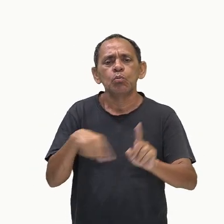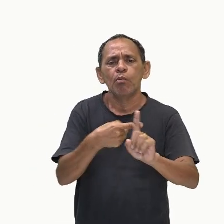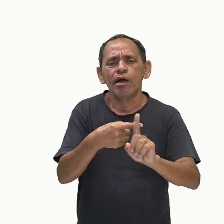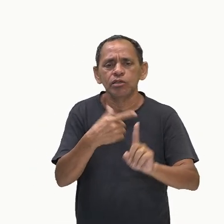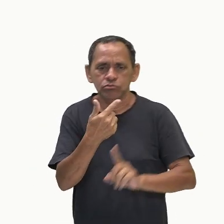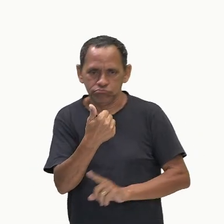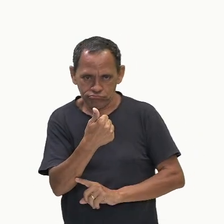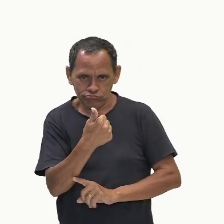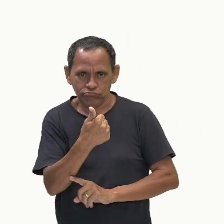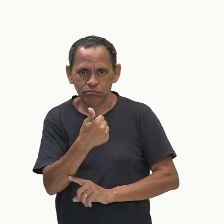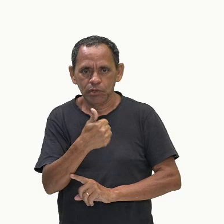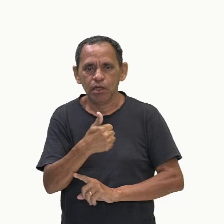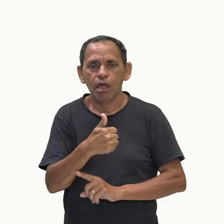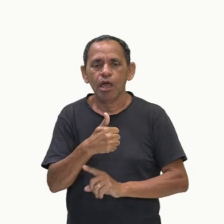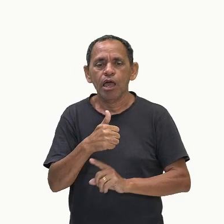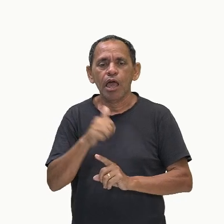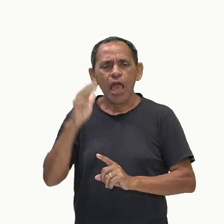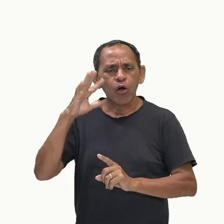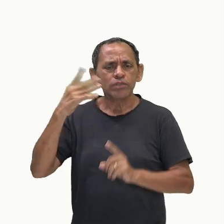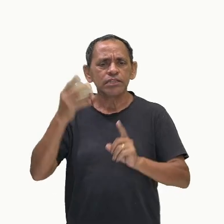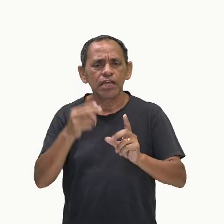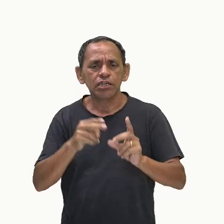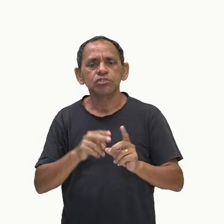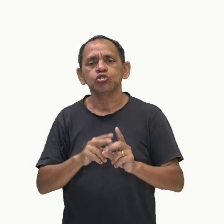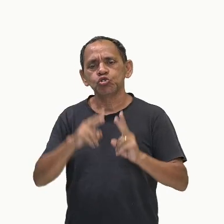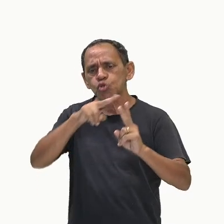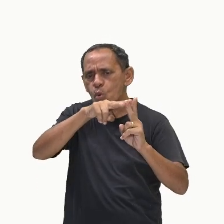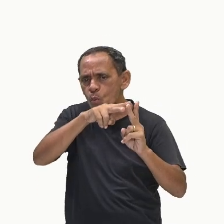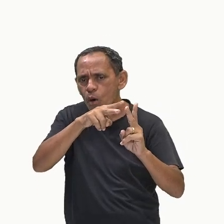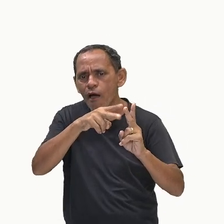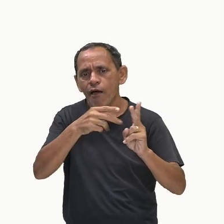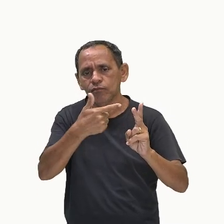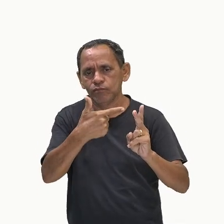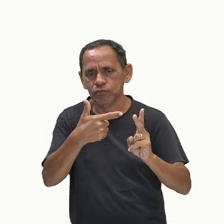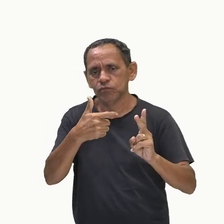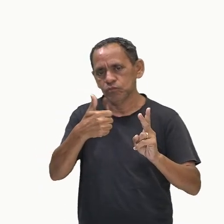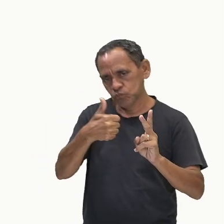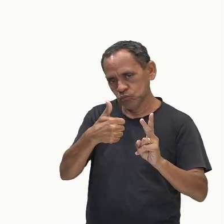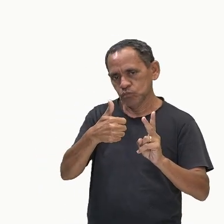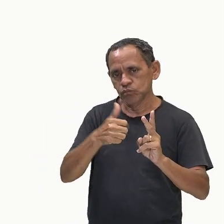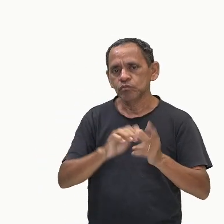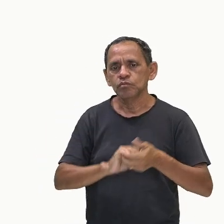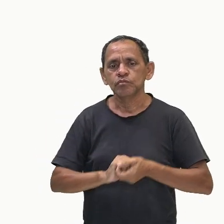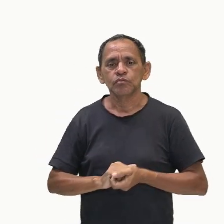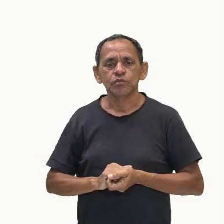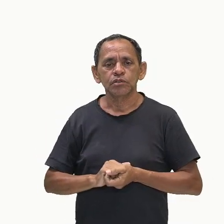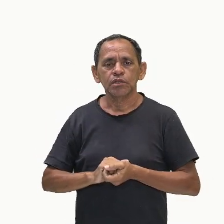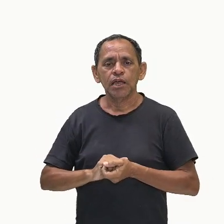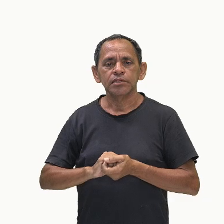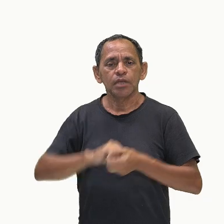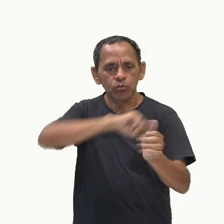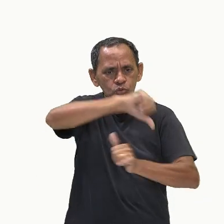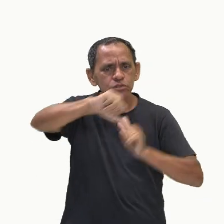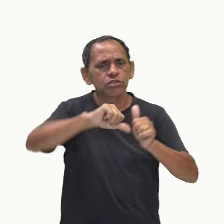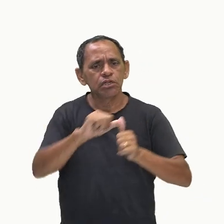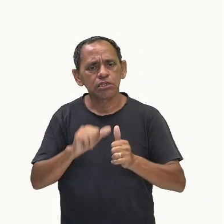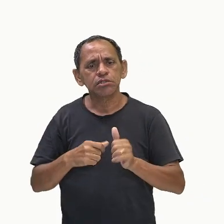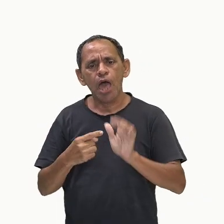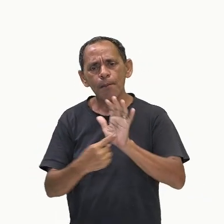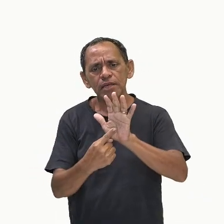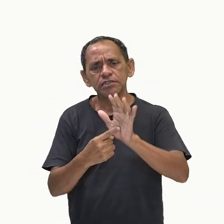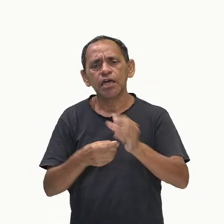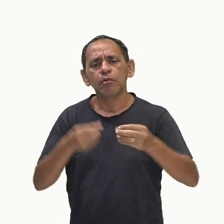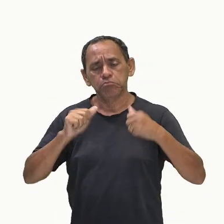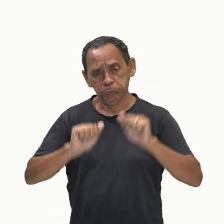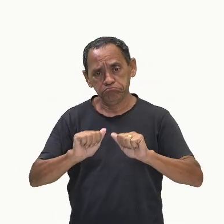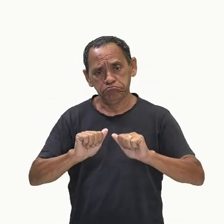21. Essa alteração genética pode se apresentar de 3 formas, sendo que a mais